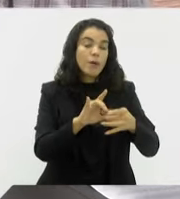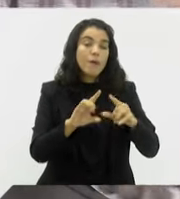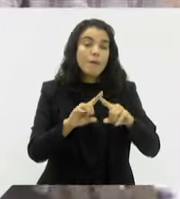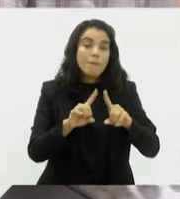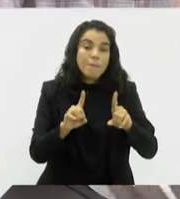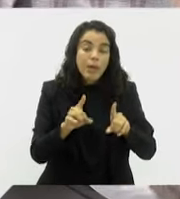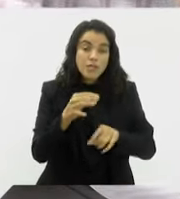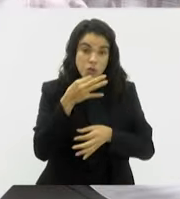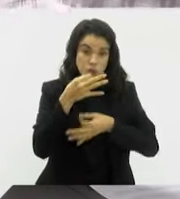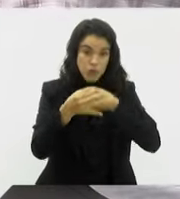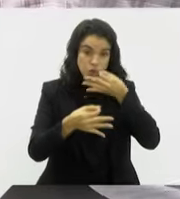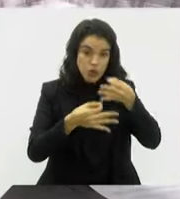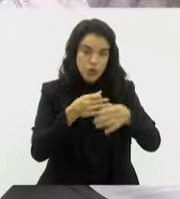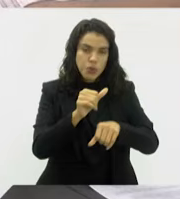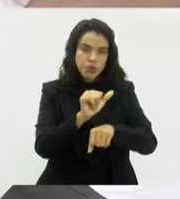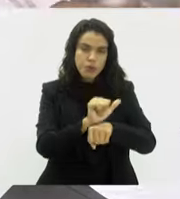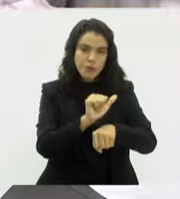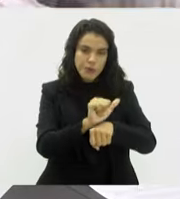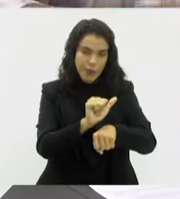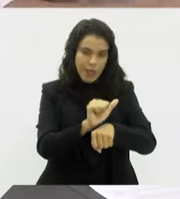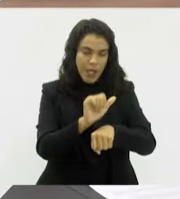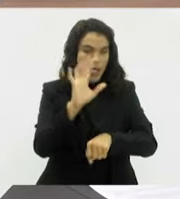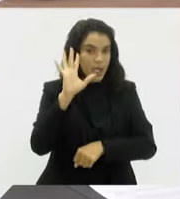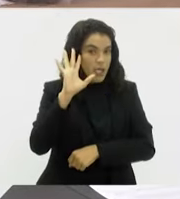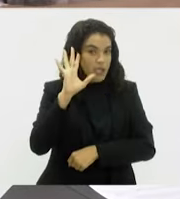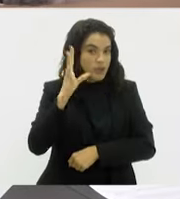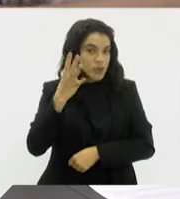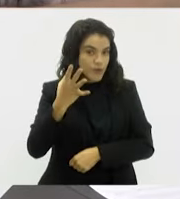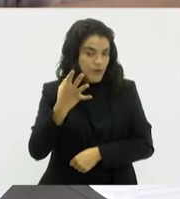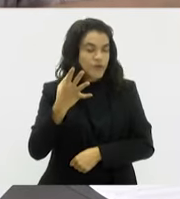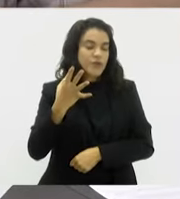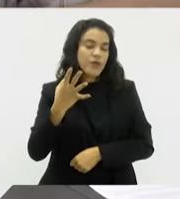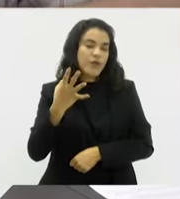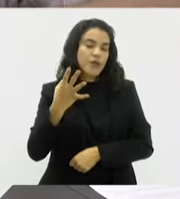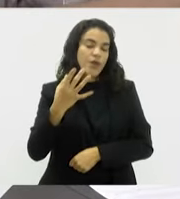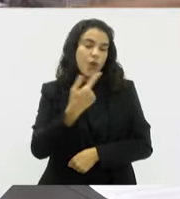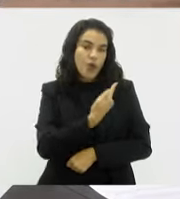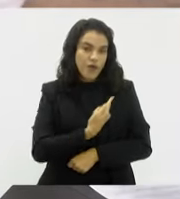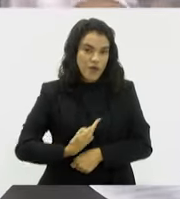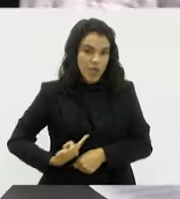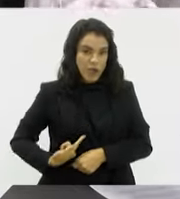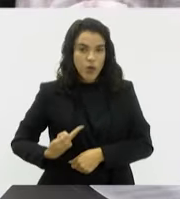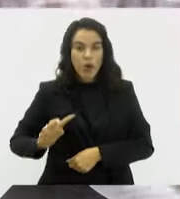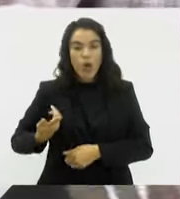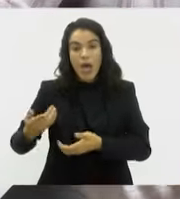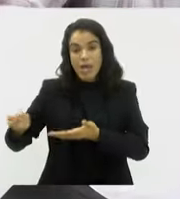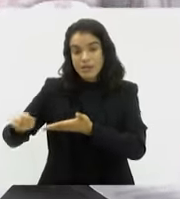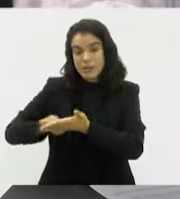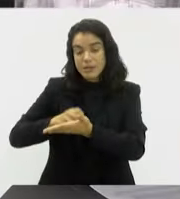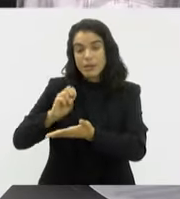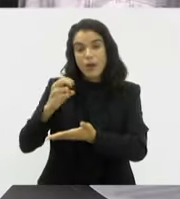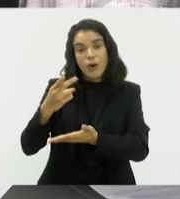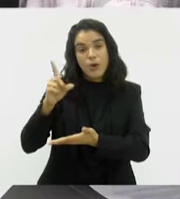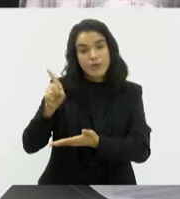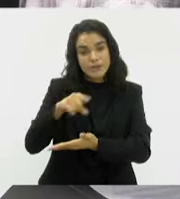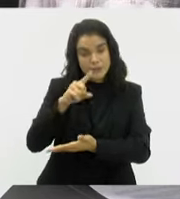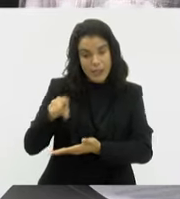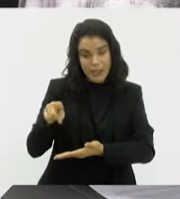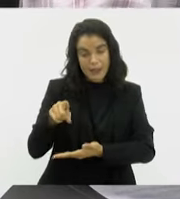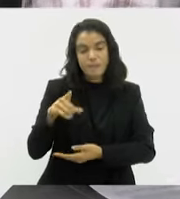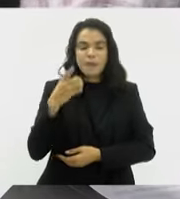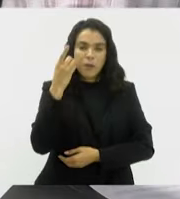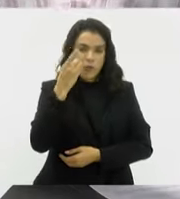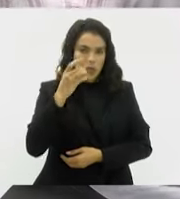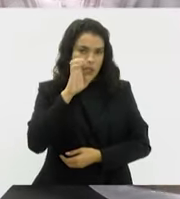sugiro aguardar o desenlace do Executivo para ver o passo seguinte. É claro que o seu projeto, deputada Élica,